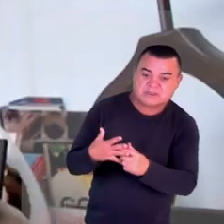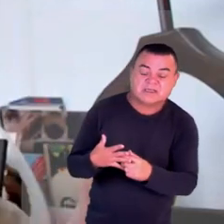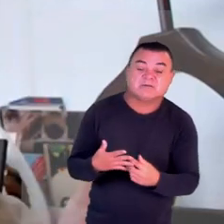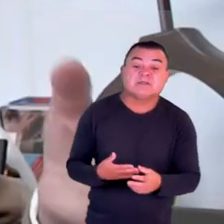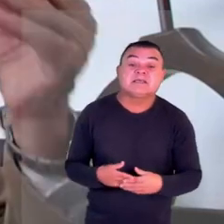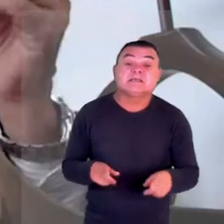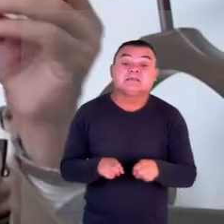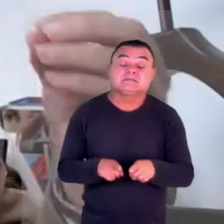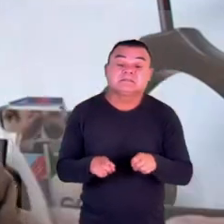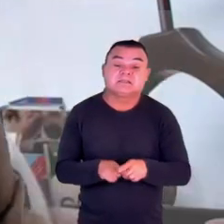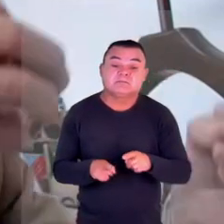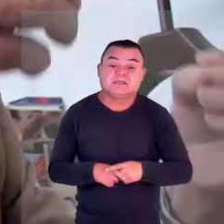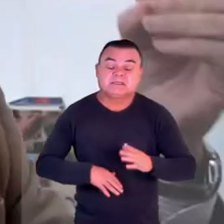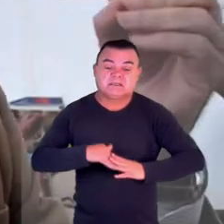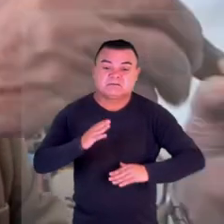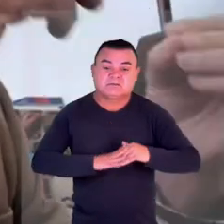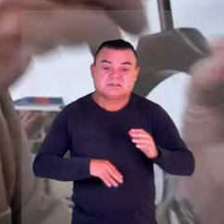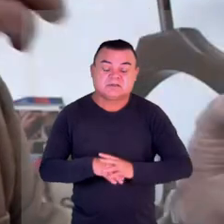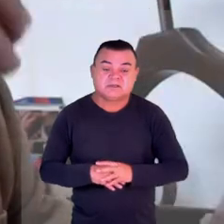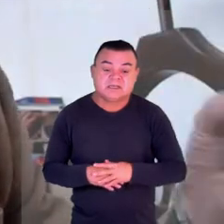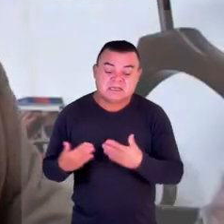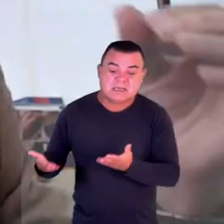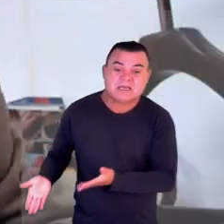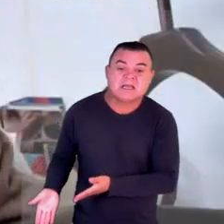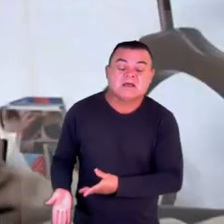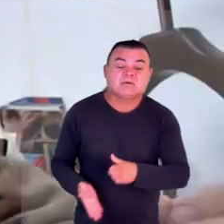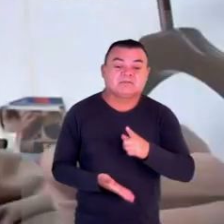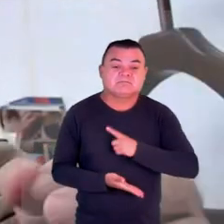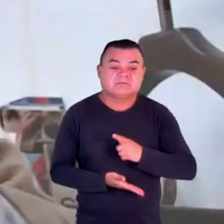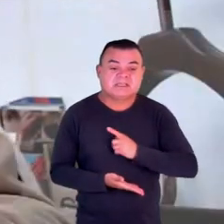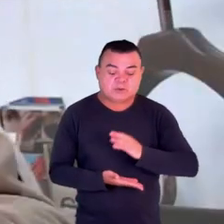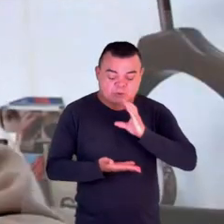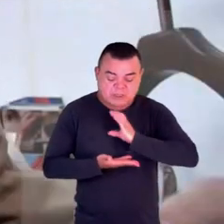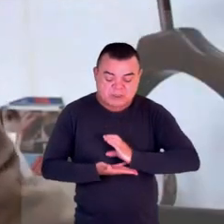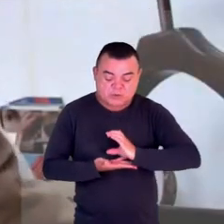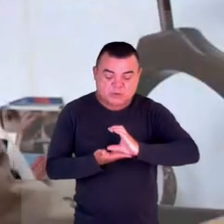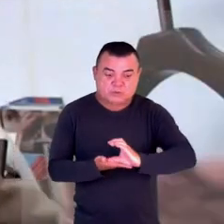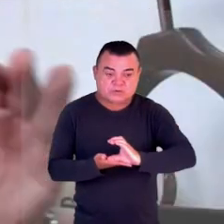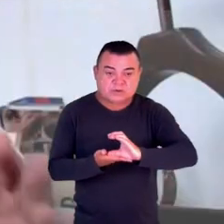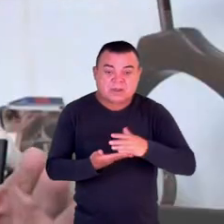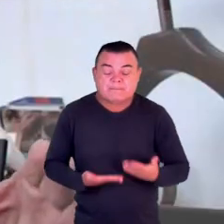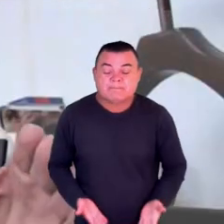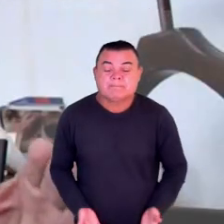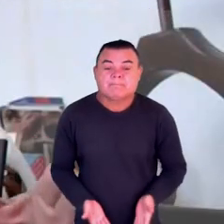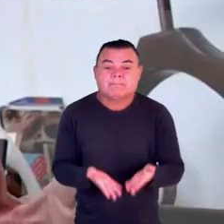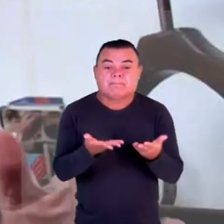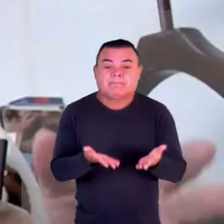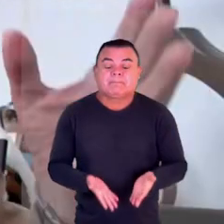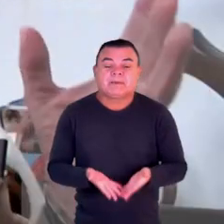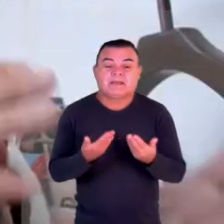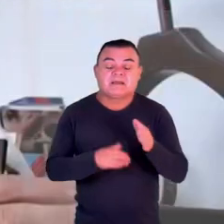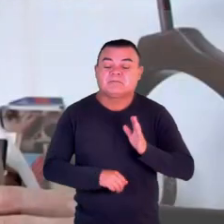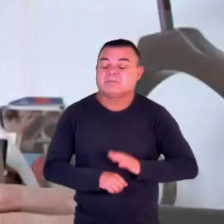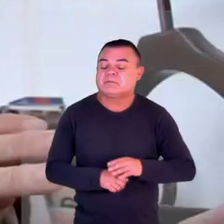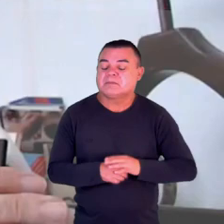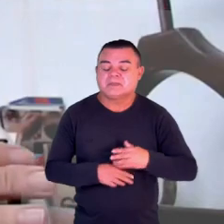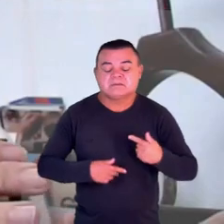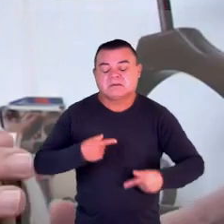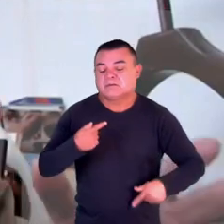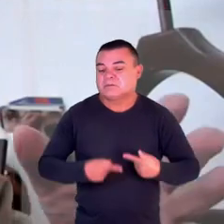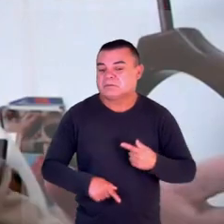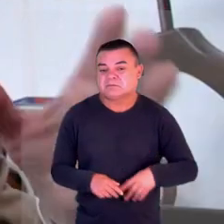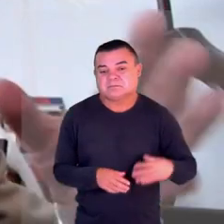execução não houver a destinação de recursos para a implementação dessa mesma política a importância